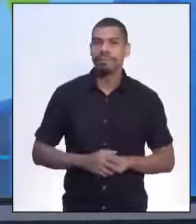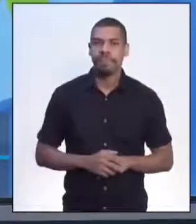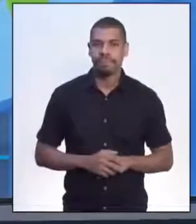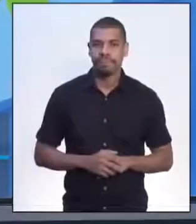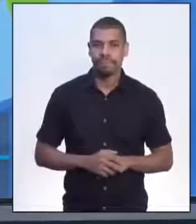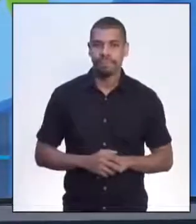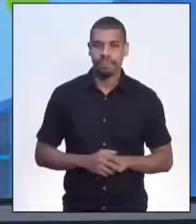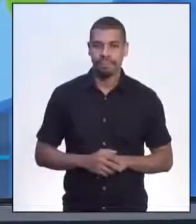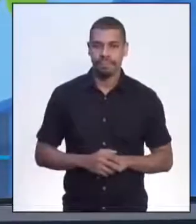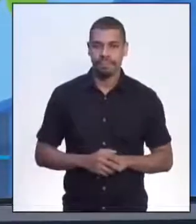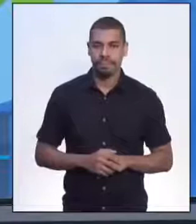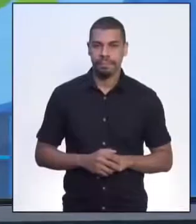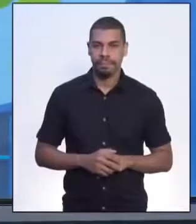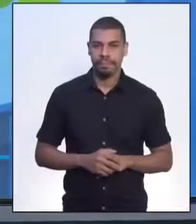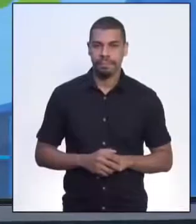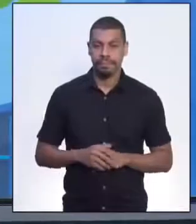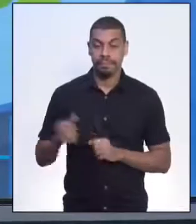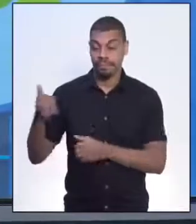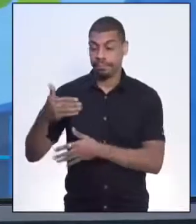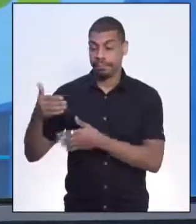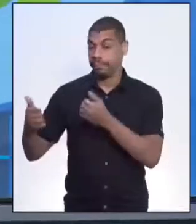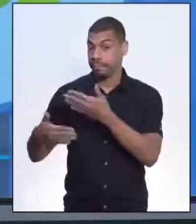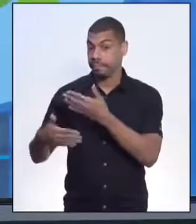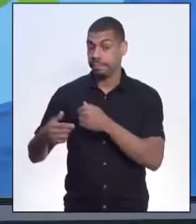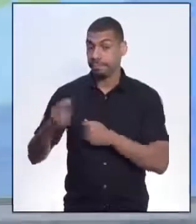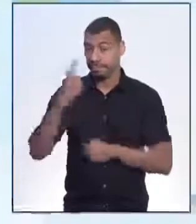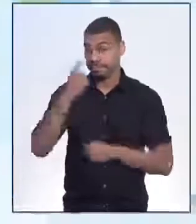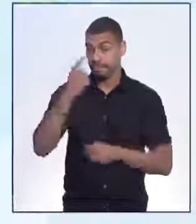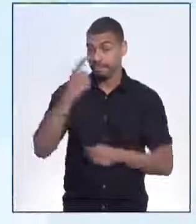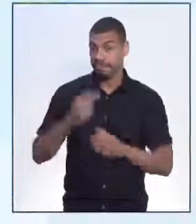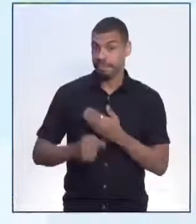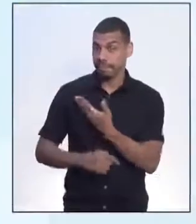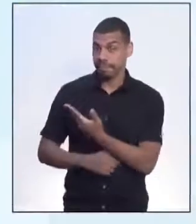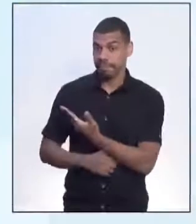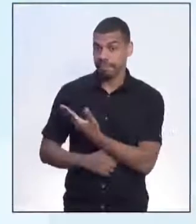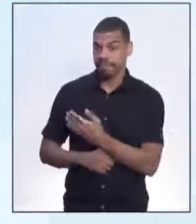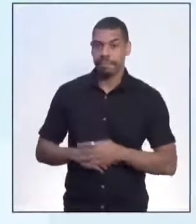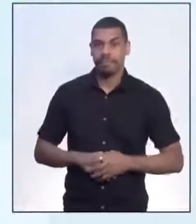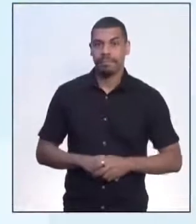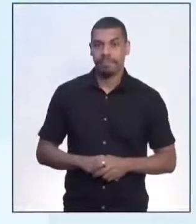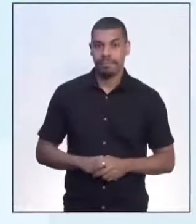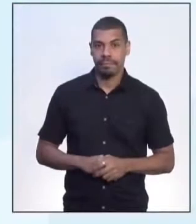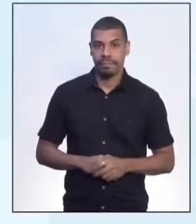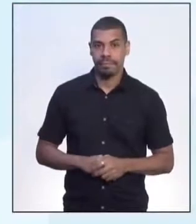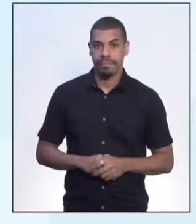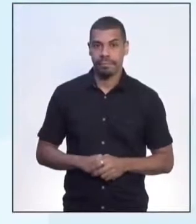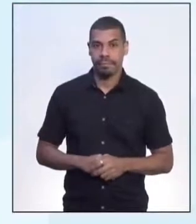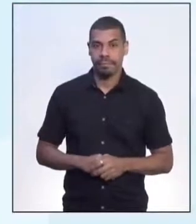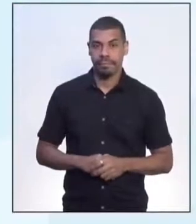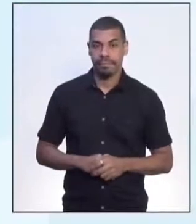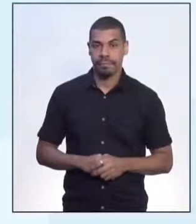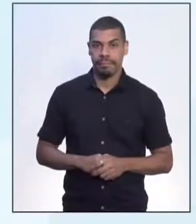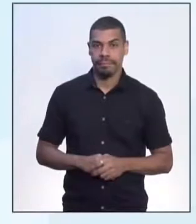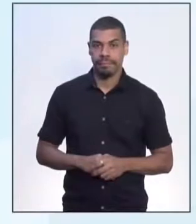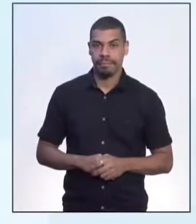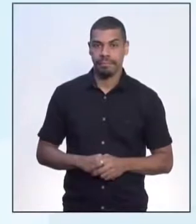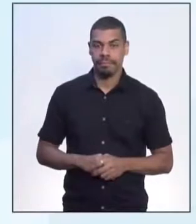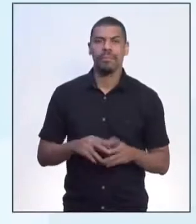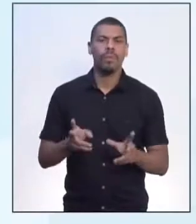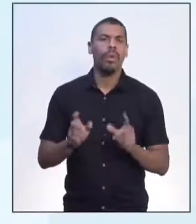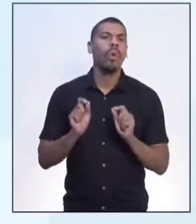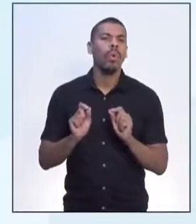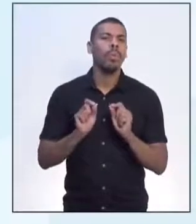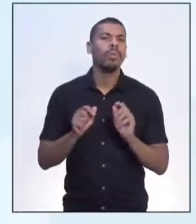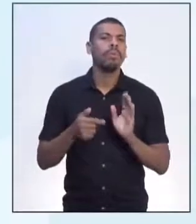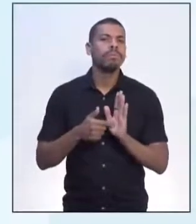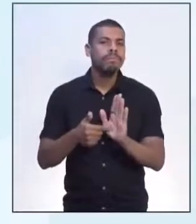favor de novo aquela tela anterior para mim. Isso, dá um print nesse texto. Olha lá. Você vai